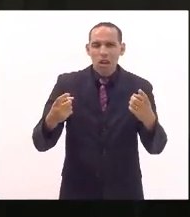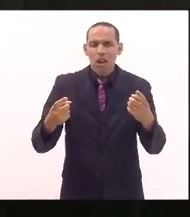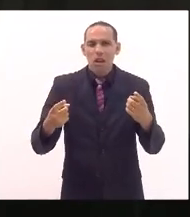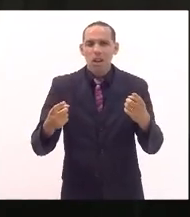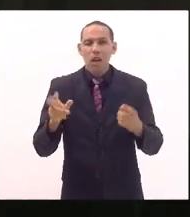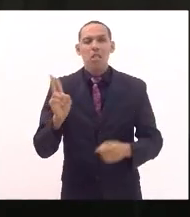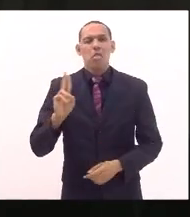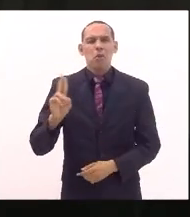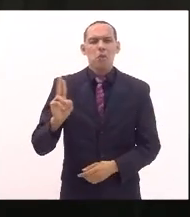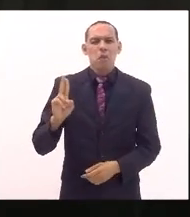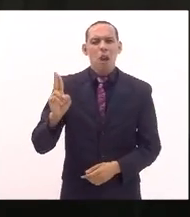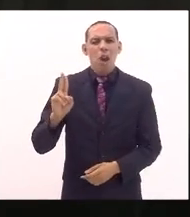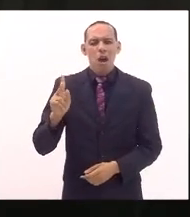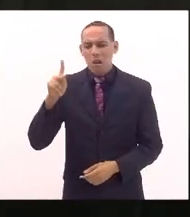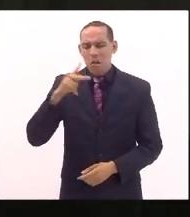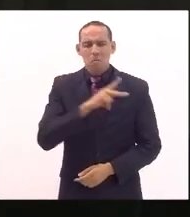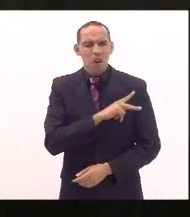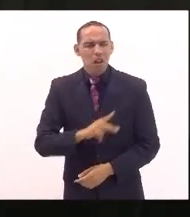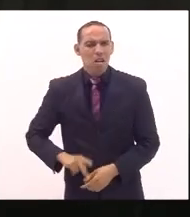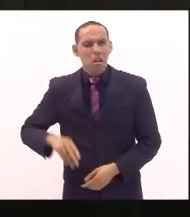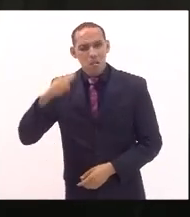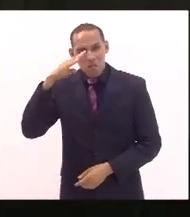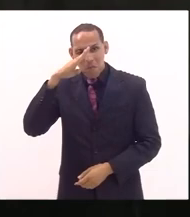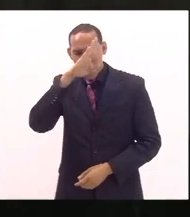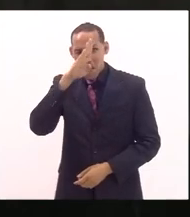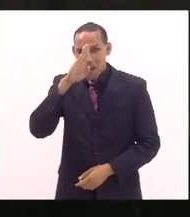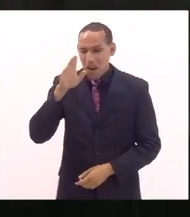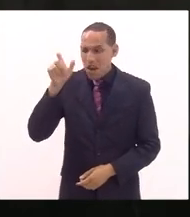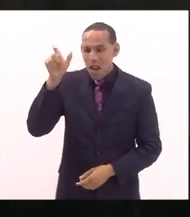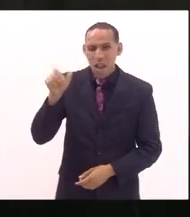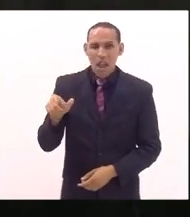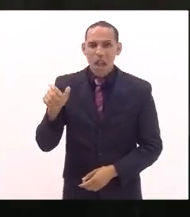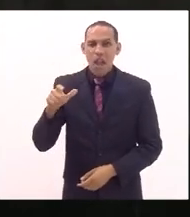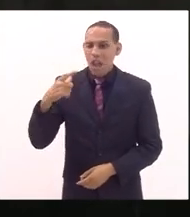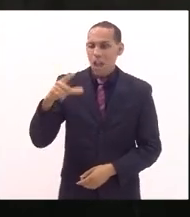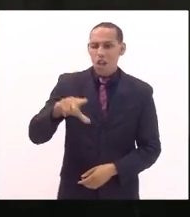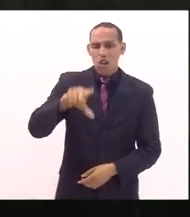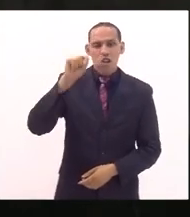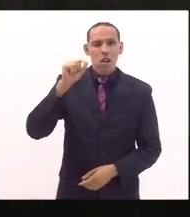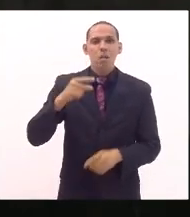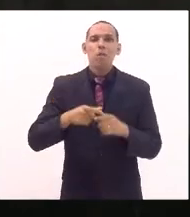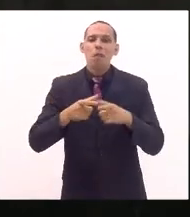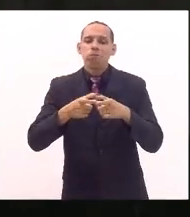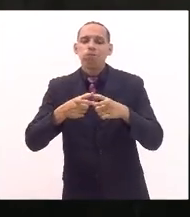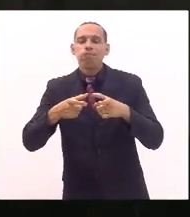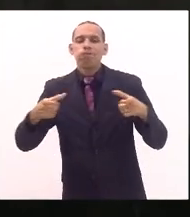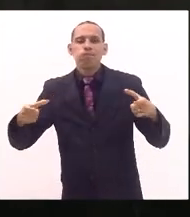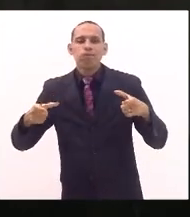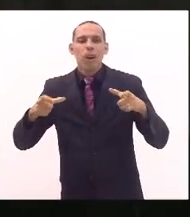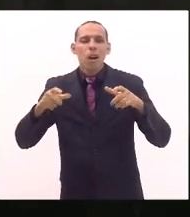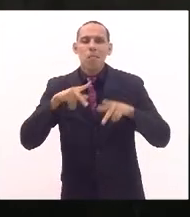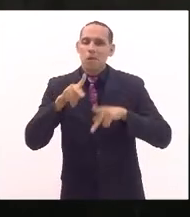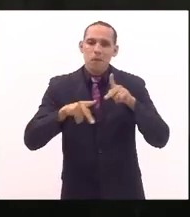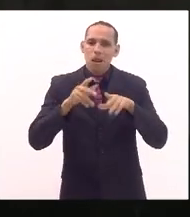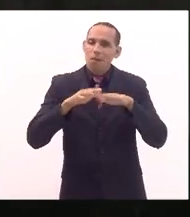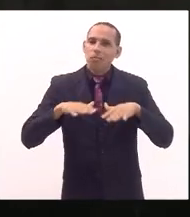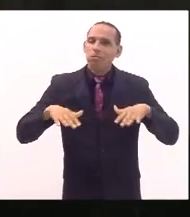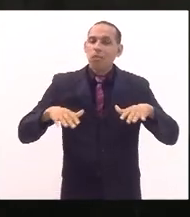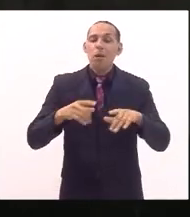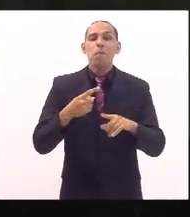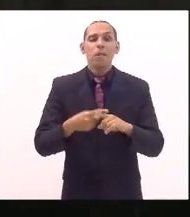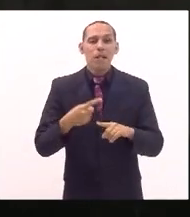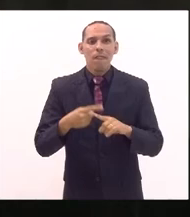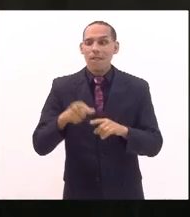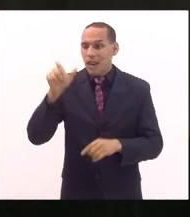cita o nome do presidente bolsonaro Presidente bolsonaro se elegeu pela maioria esmagadora da população